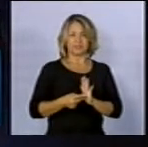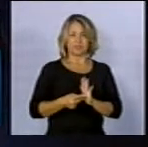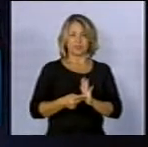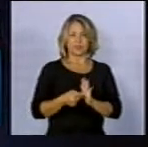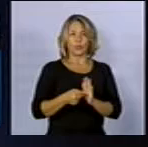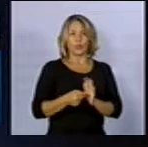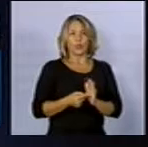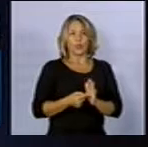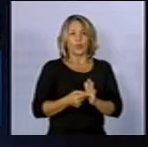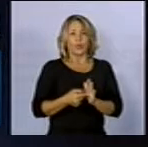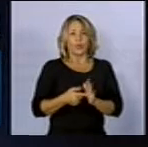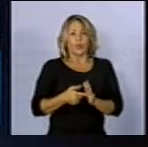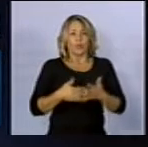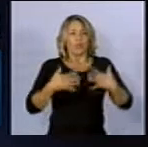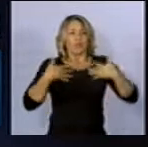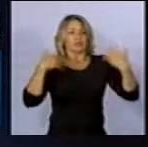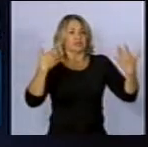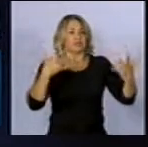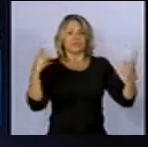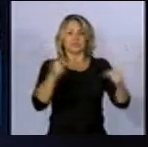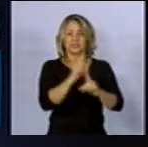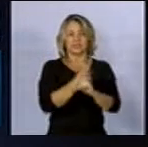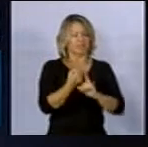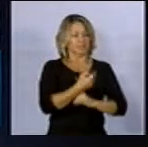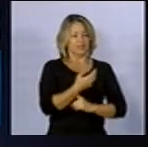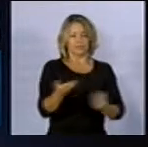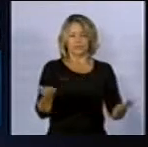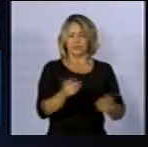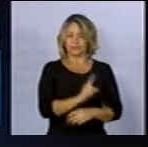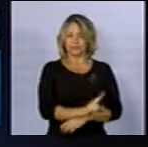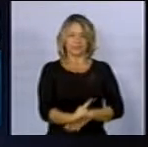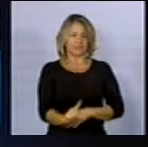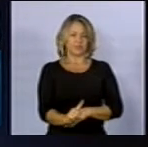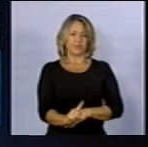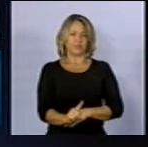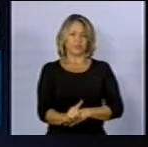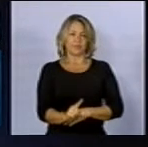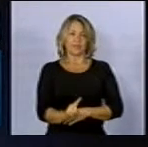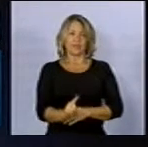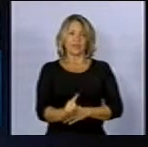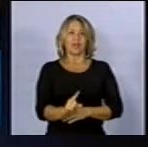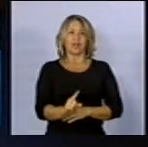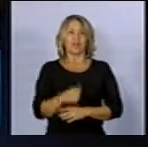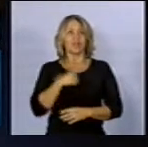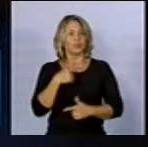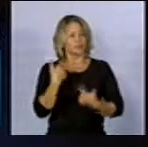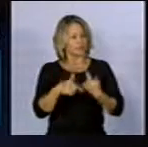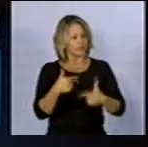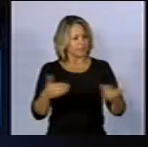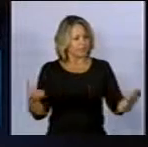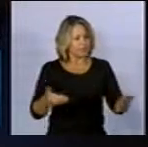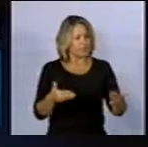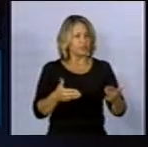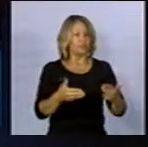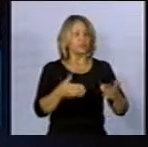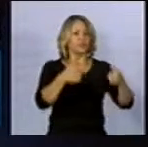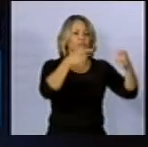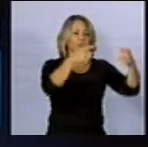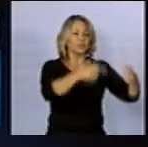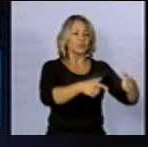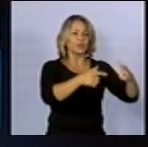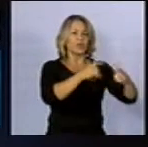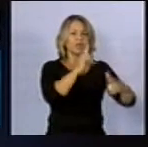um assombro pra sociedade senhores Eu trabalho numa clínica de rádio